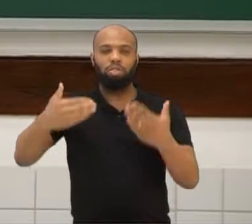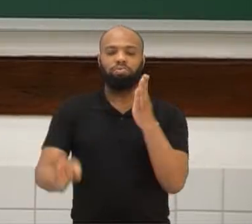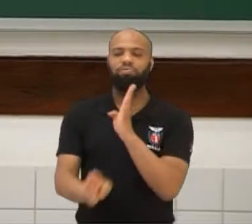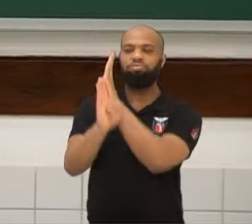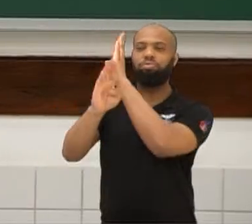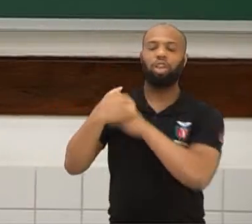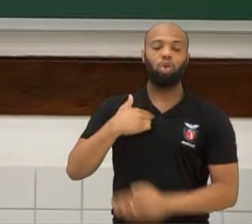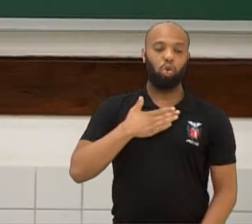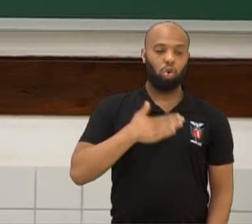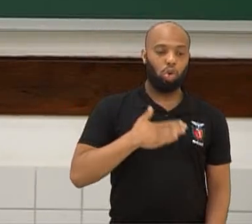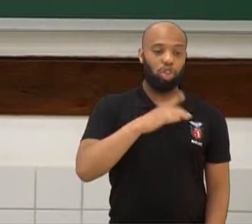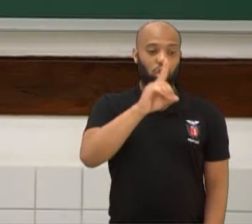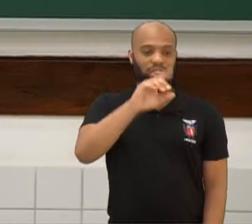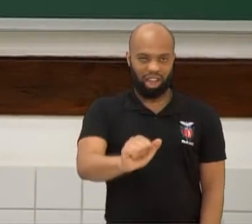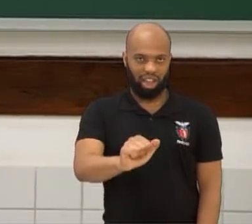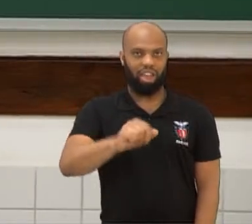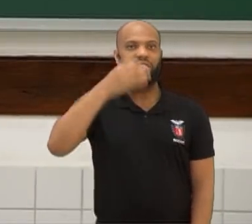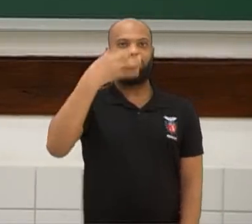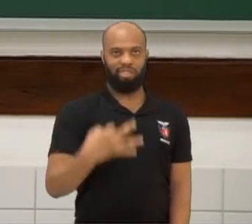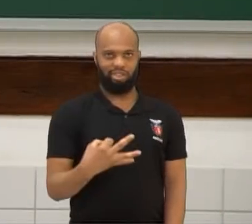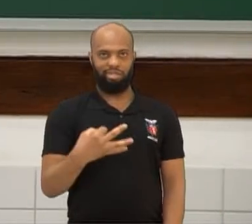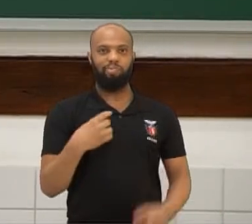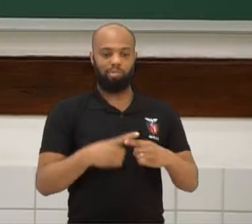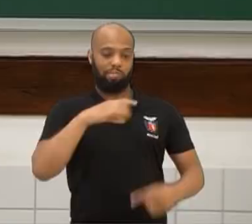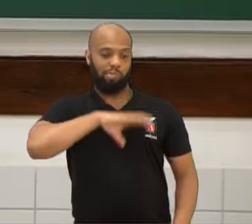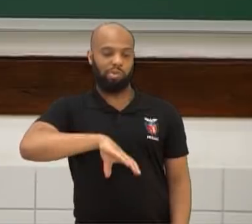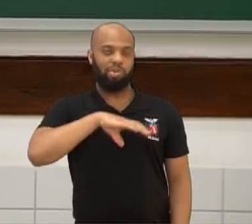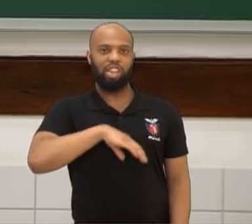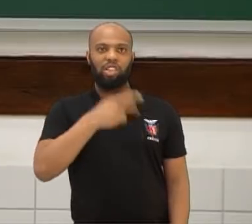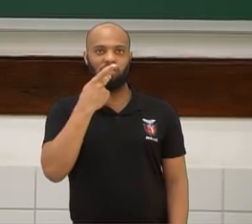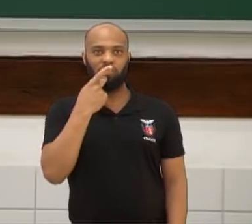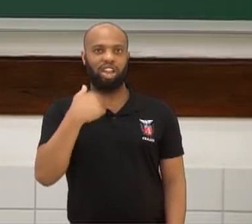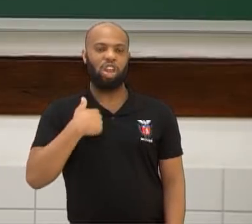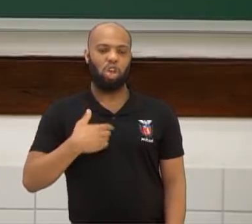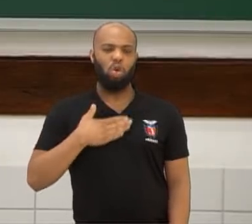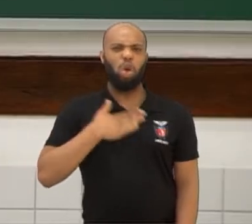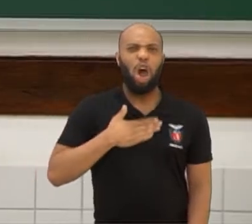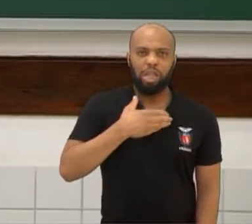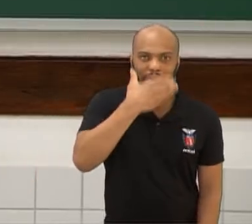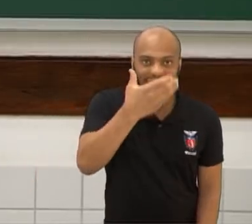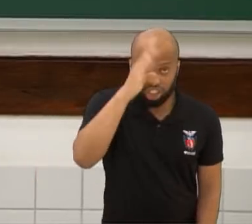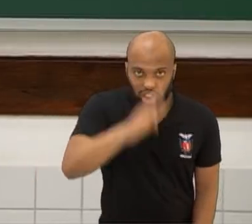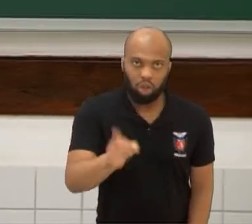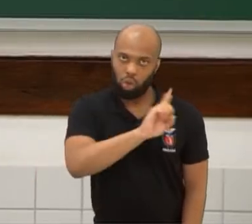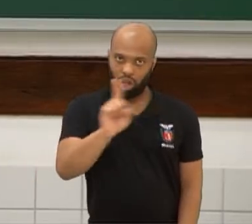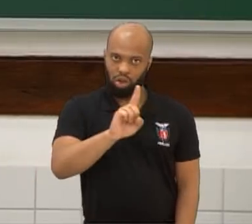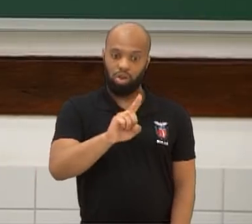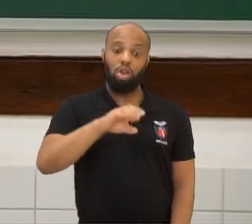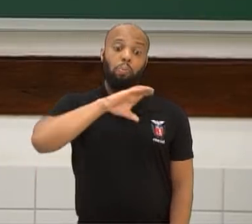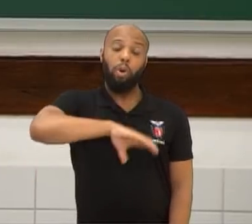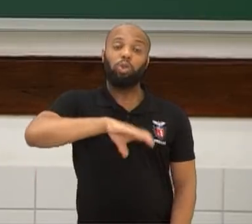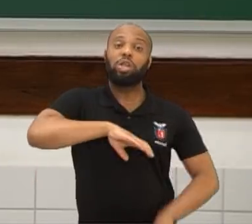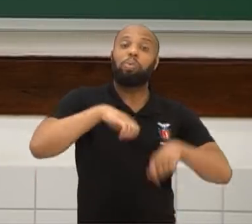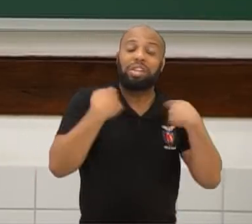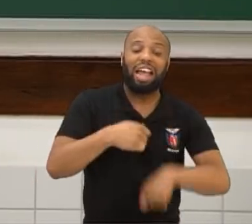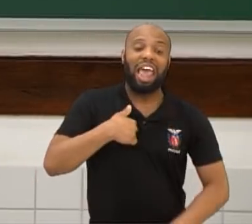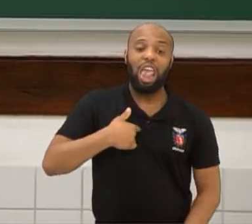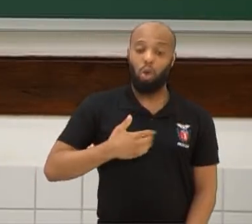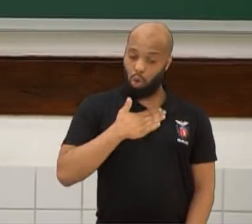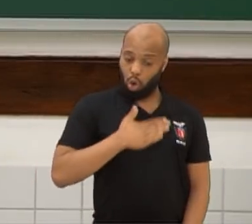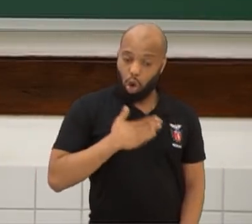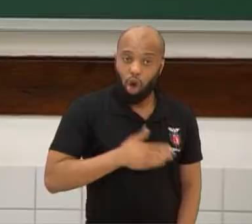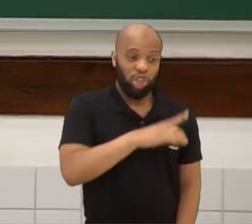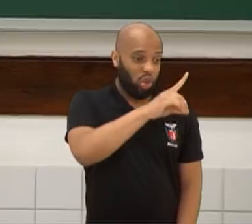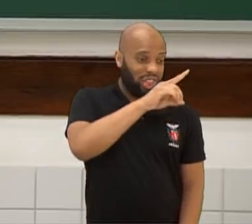então gosto da maçã, aí está correto. Né? Em português a gente não diz eu gosto maçã, Por quê? Porque gostar em português exige a preposição, o verbo